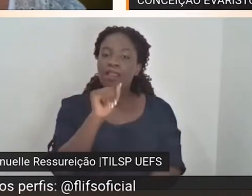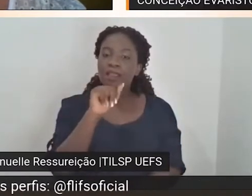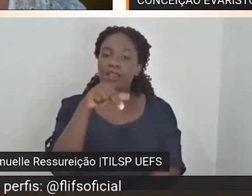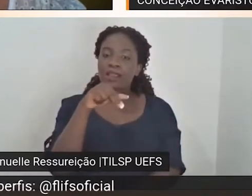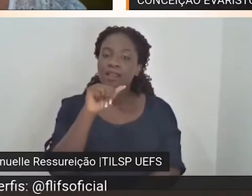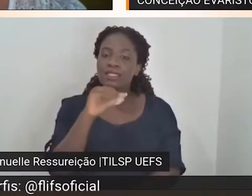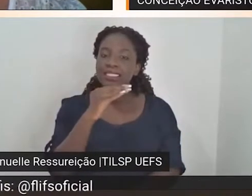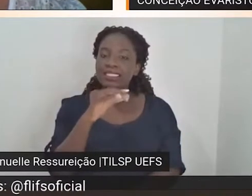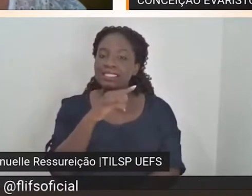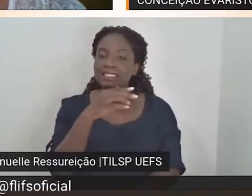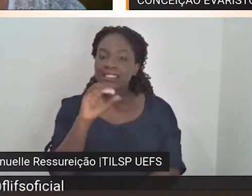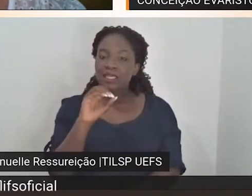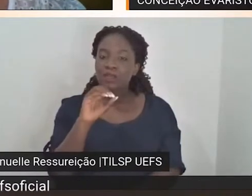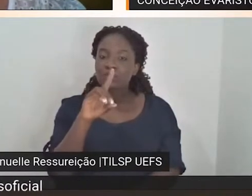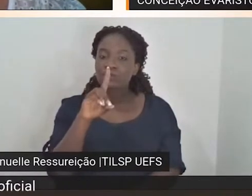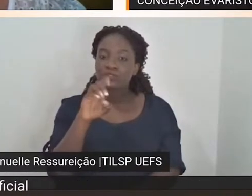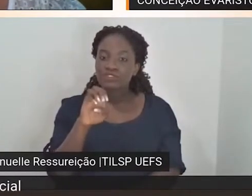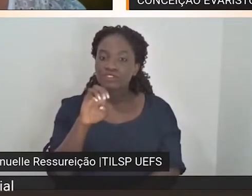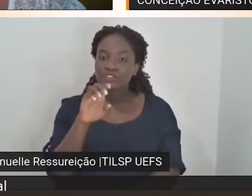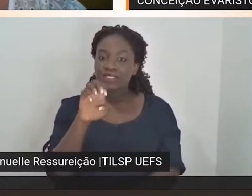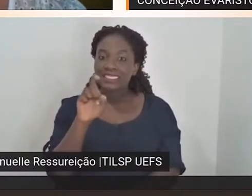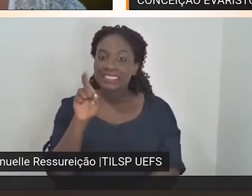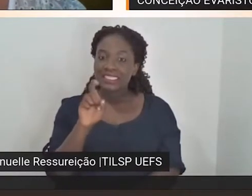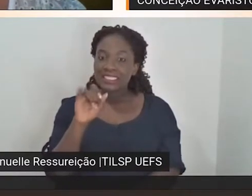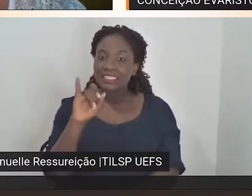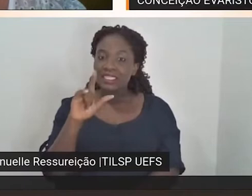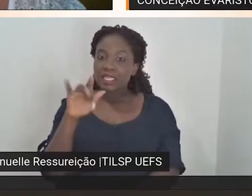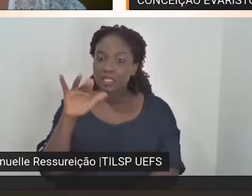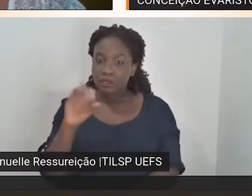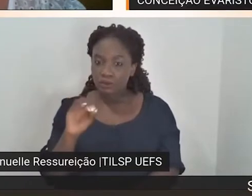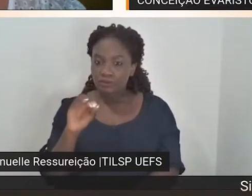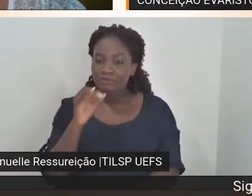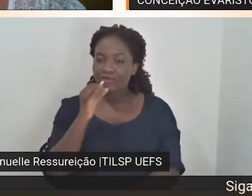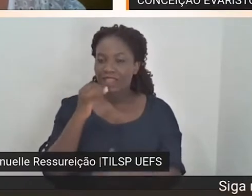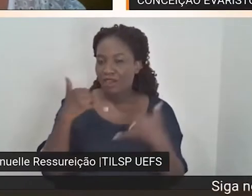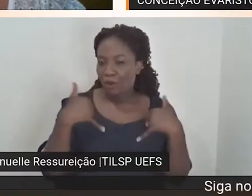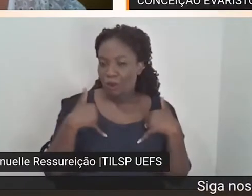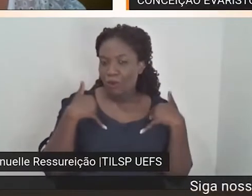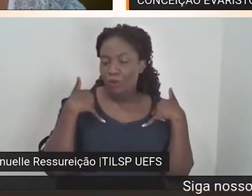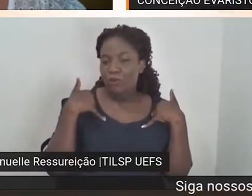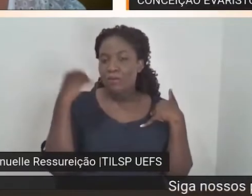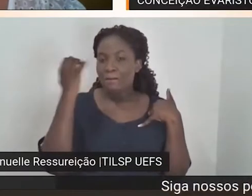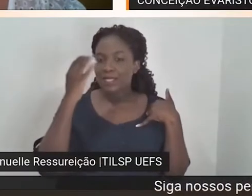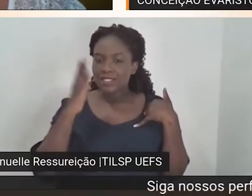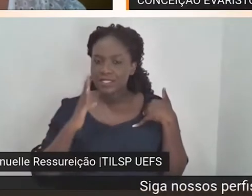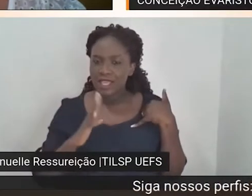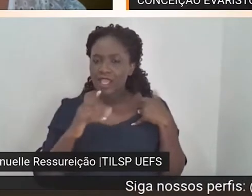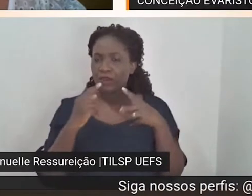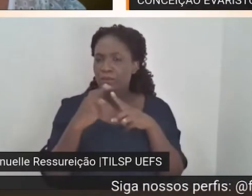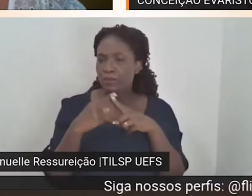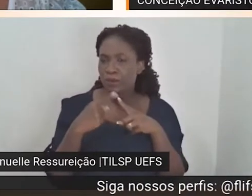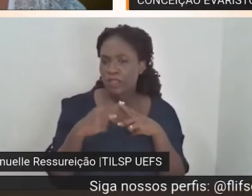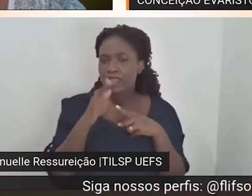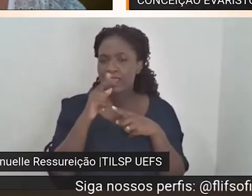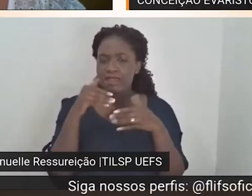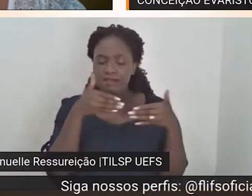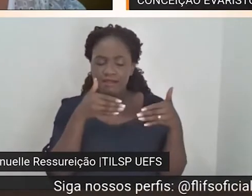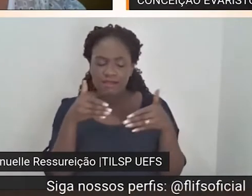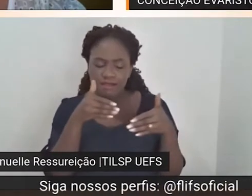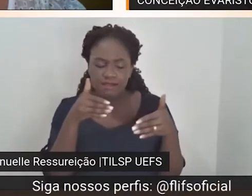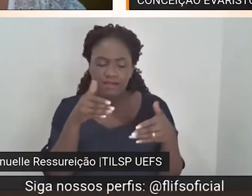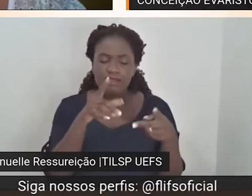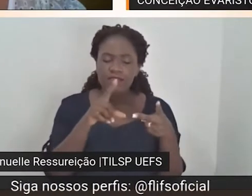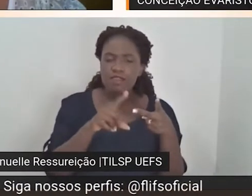que eu gostava, eu me orgulhava de ser brasileira, pelos nossos rios que fluíam, etc. e